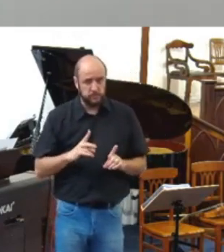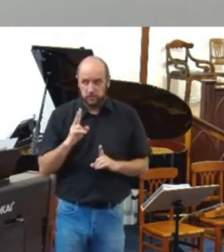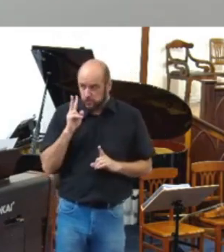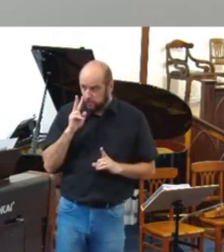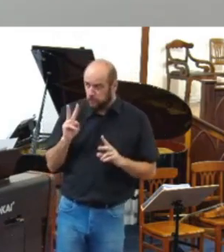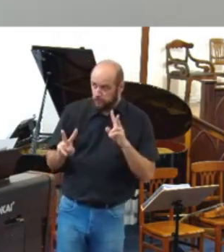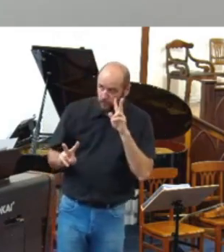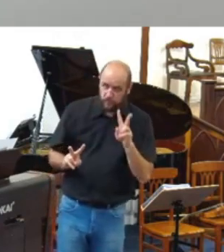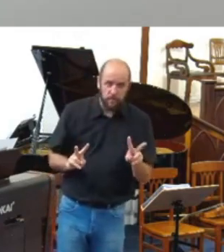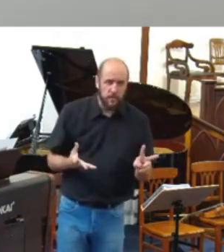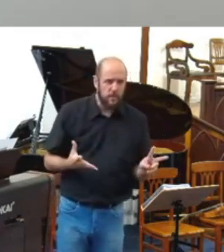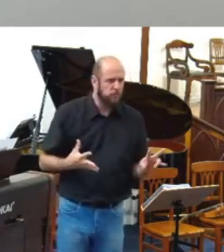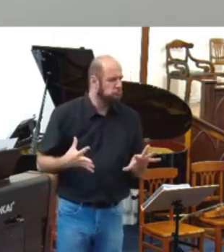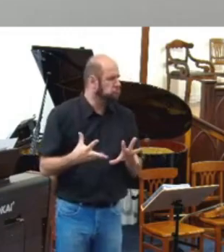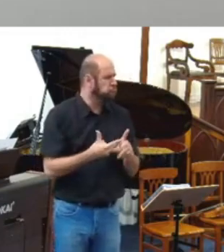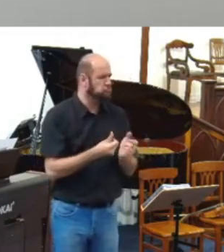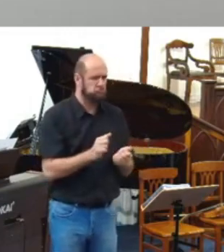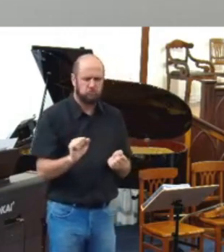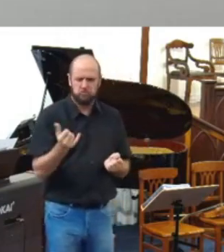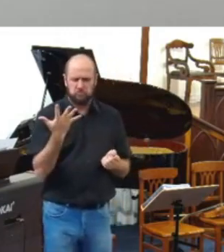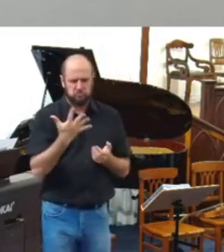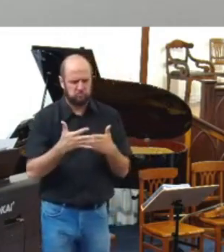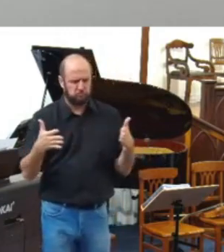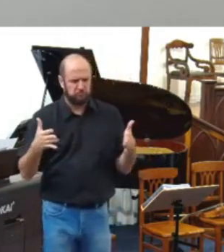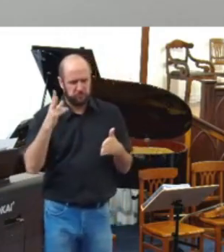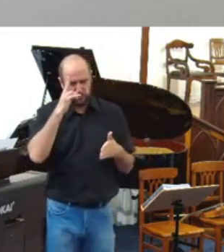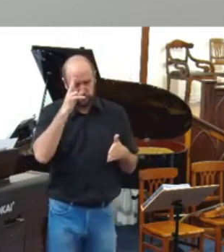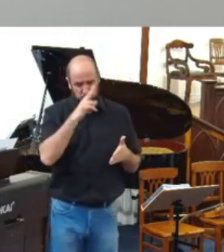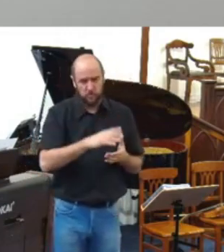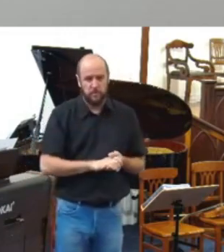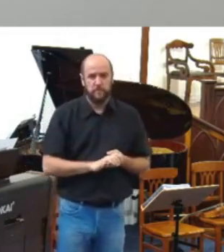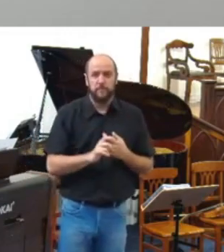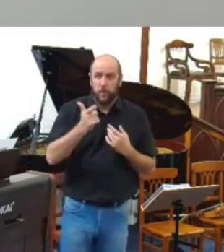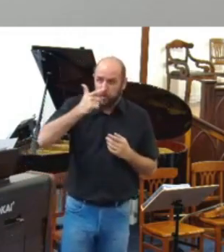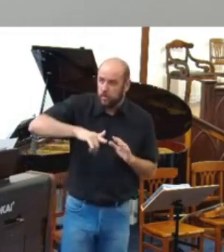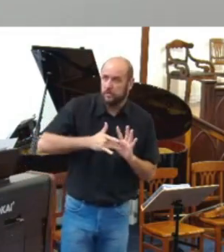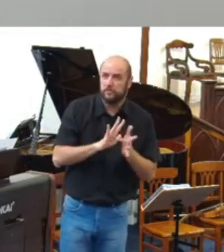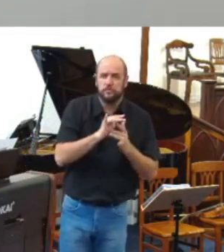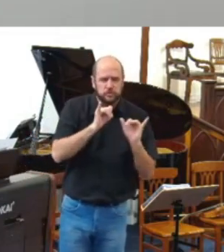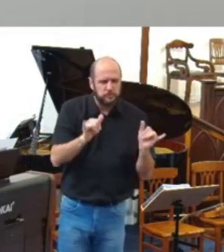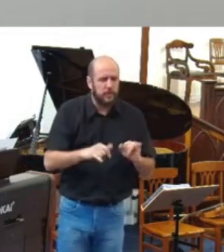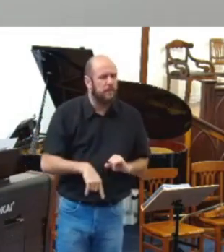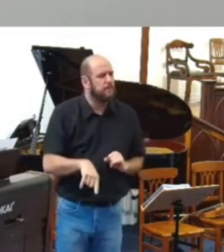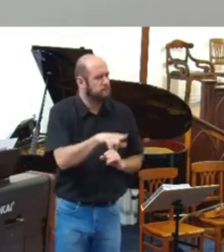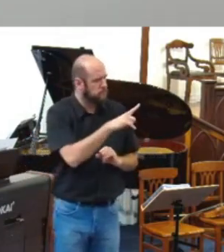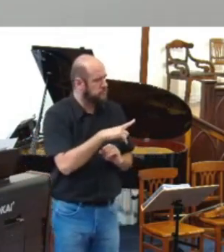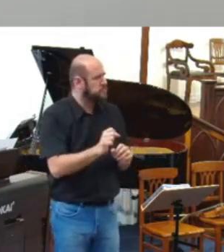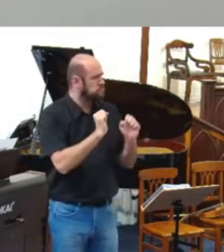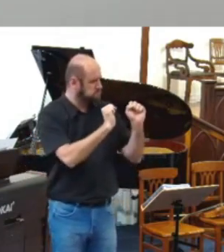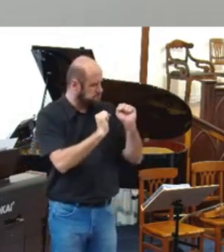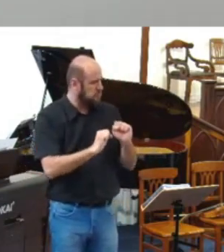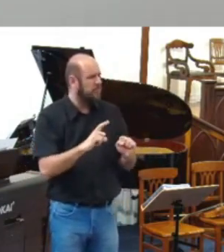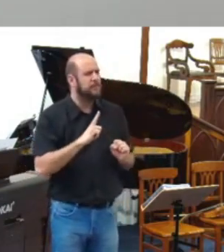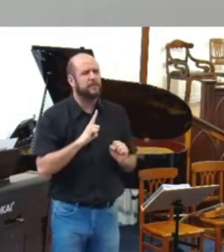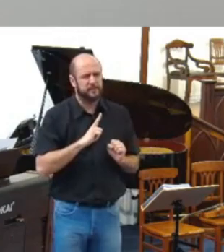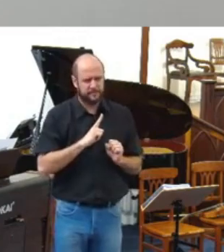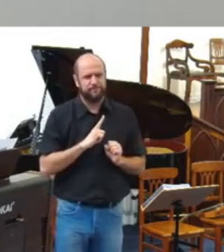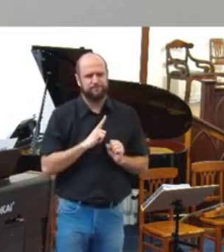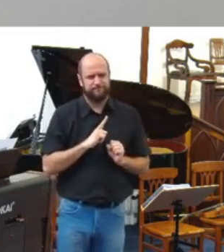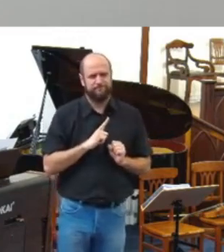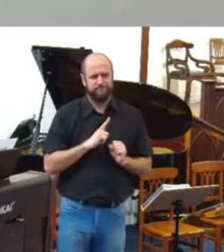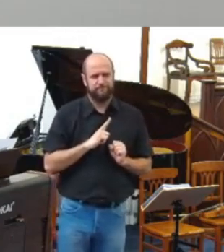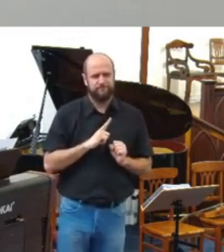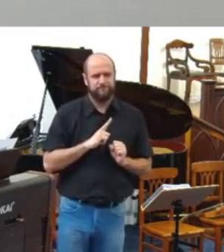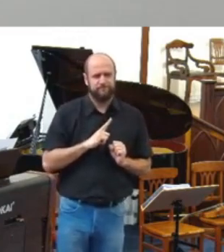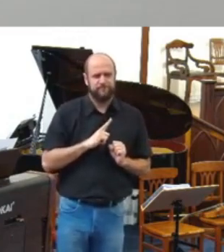respeito de tudo que tinha acontecido. Mais uma vez, Jesus disse: vocês vão receber poder,